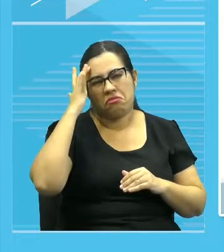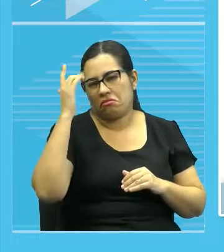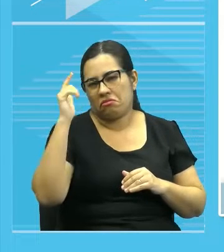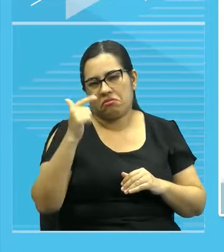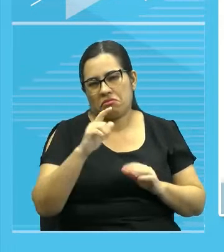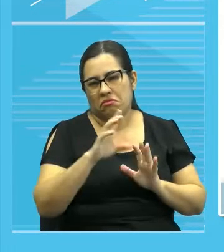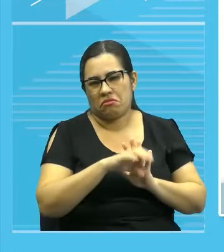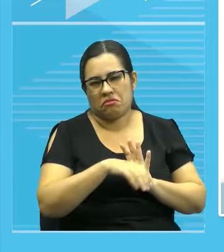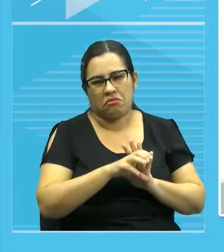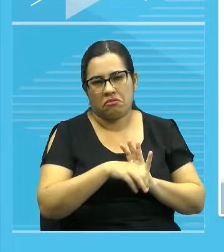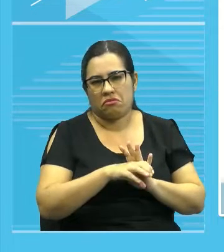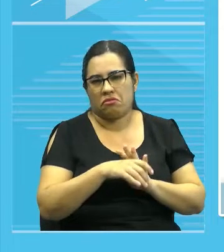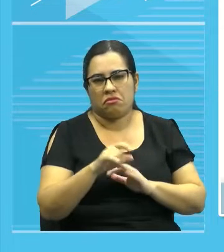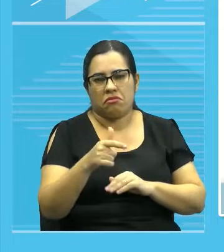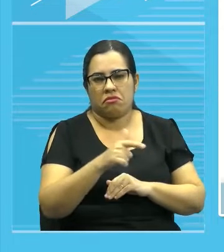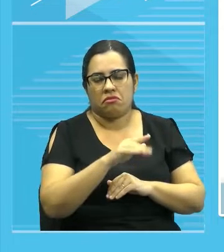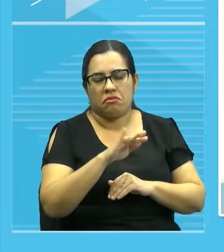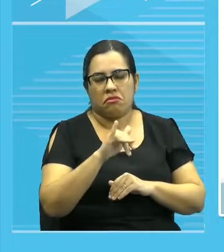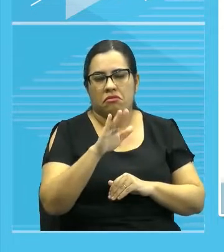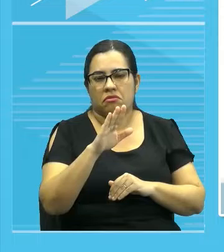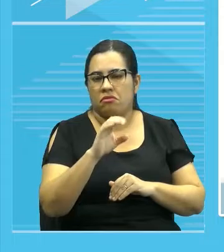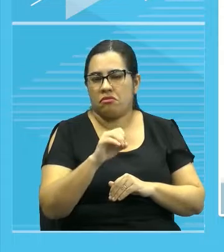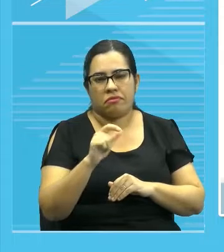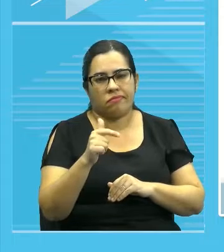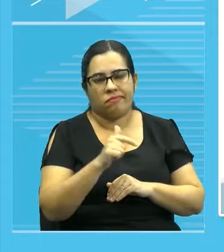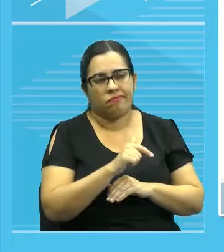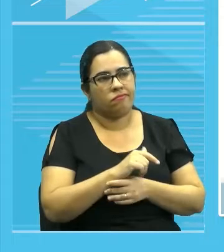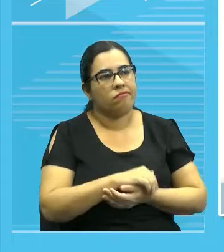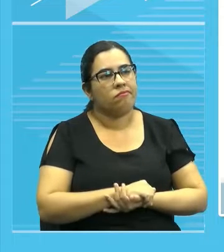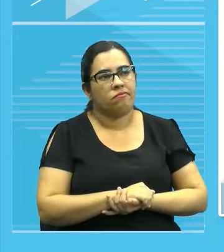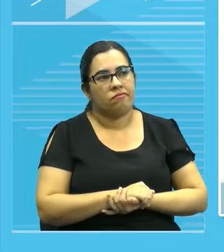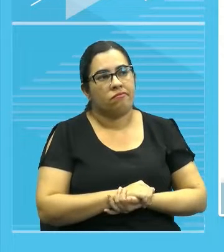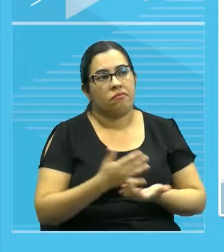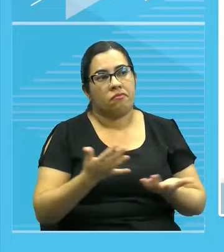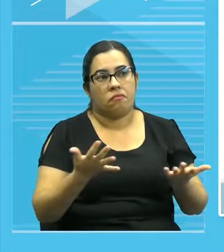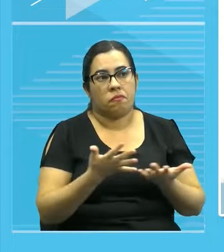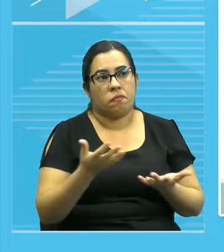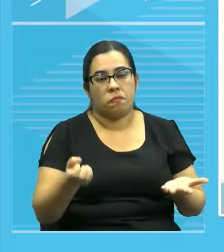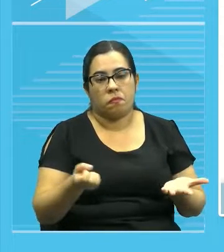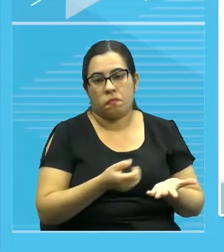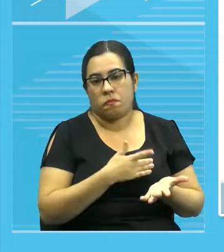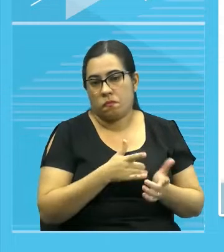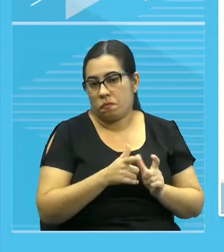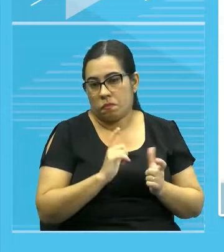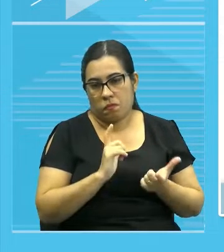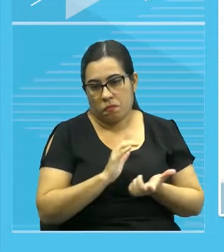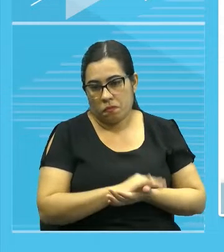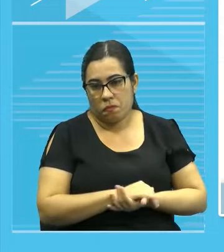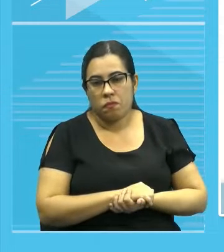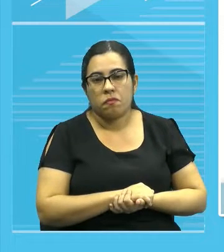de biopirataria ali na primeira conquista é algo mais moderno e